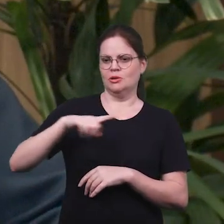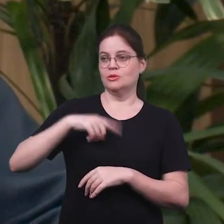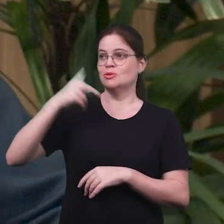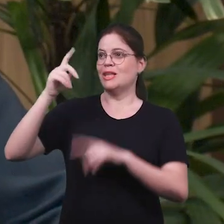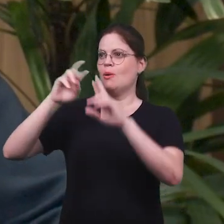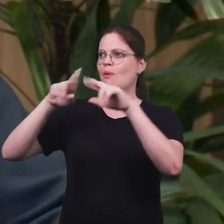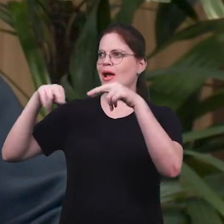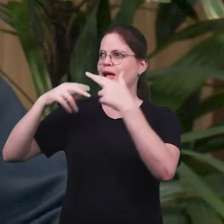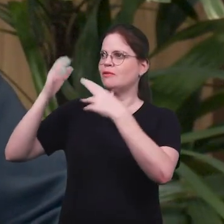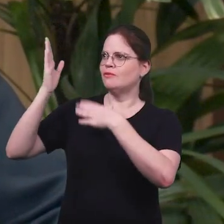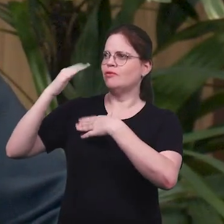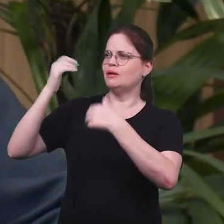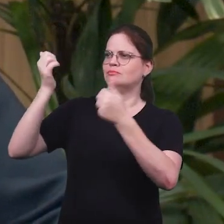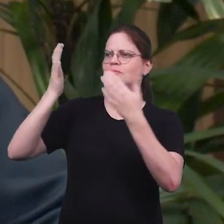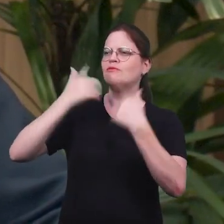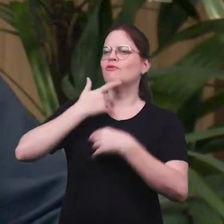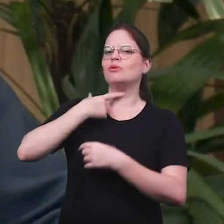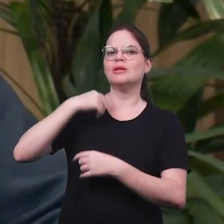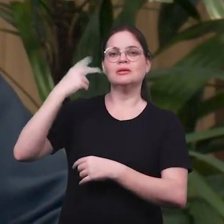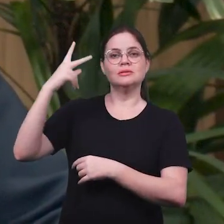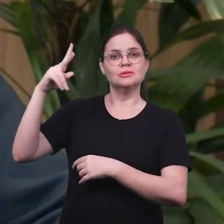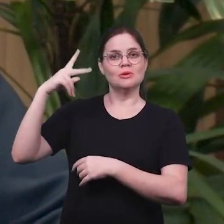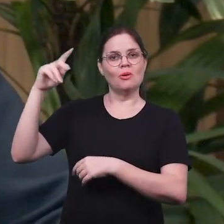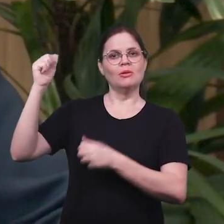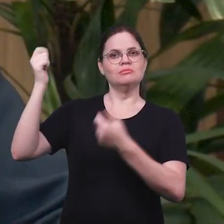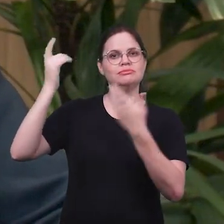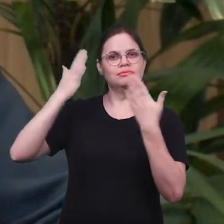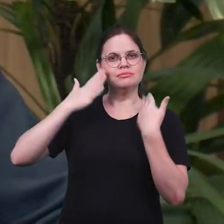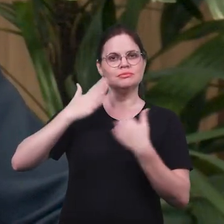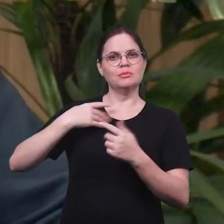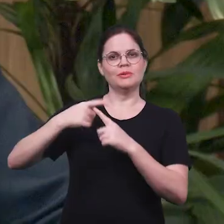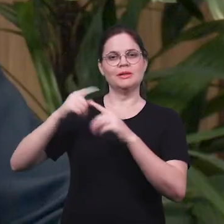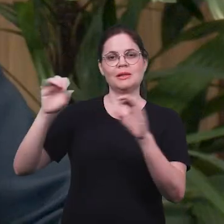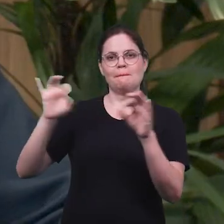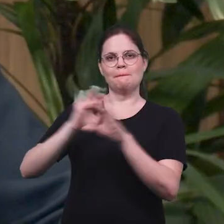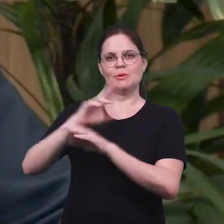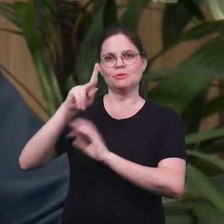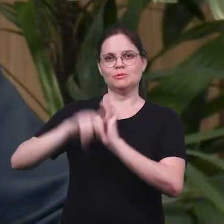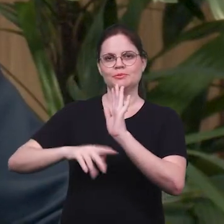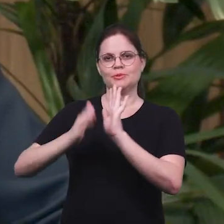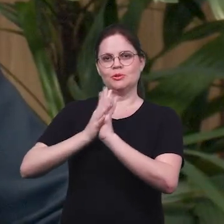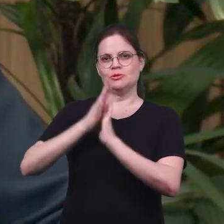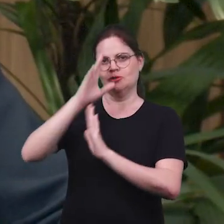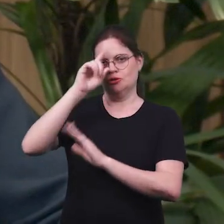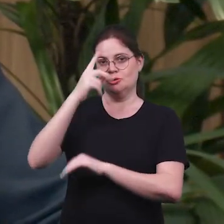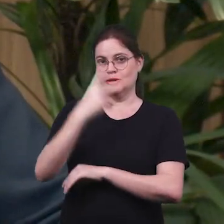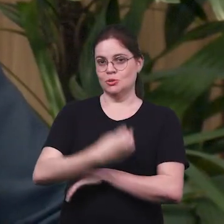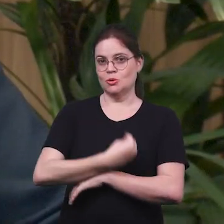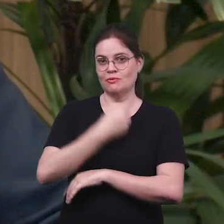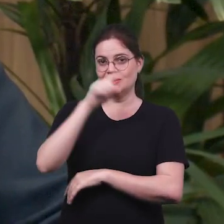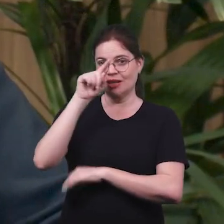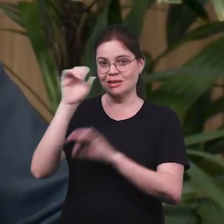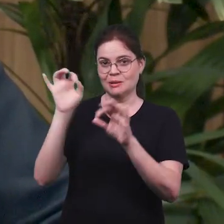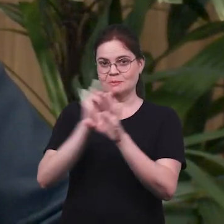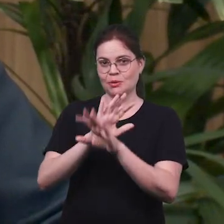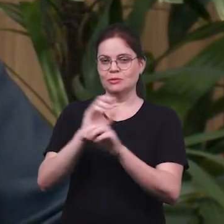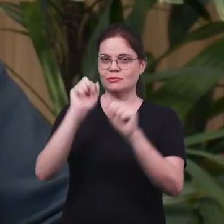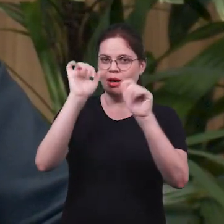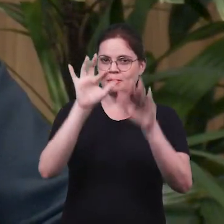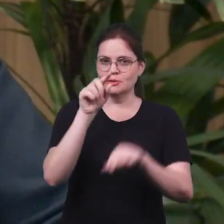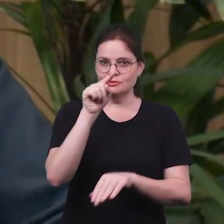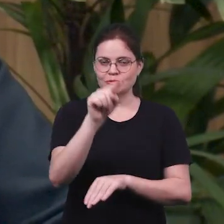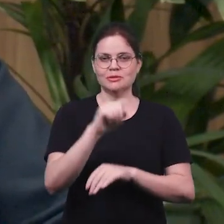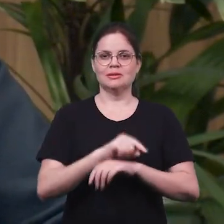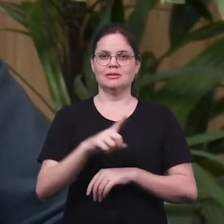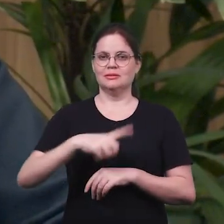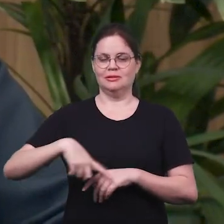venha a nós o teu reino, é porque a vontade de Deus, o que está escrito na eternidade para você, no projeto de Deus para a sua vida, isso vai vir até